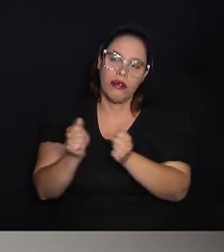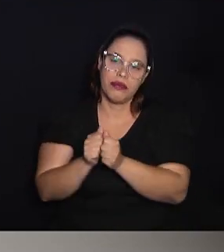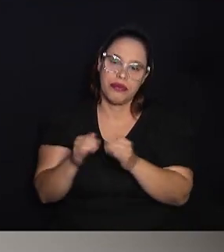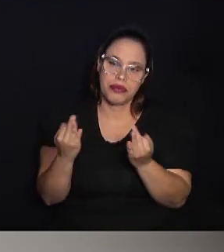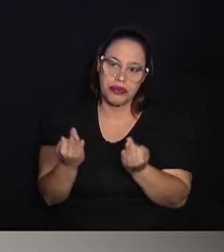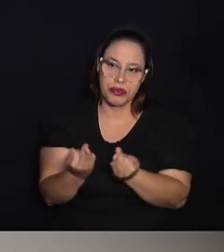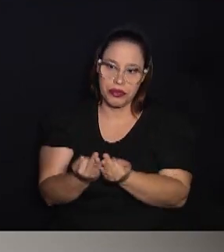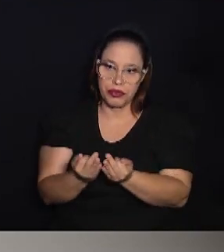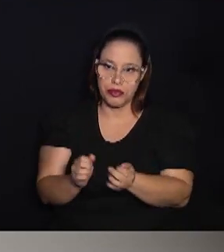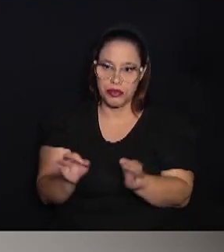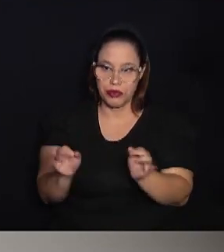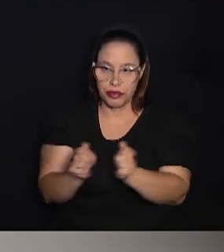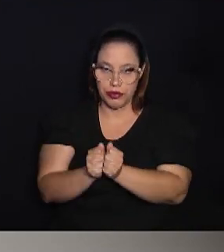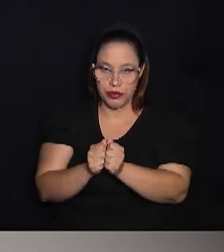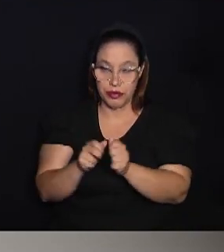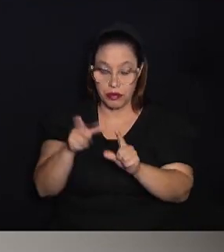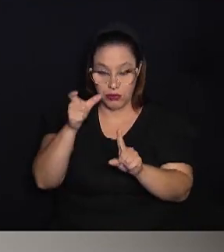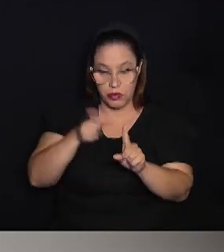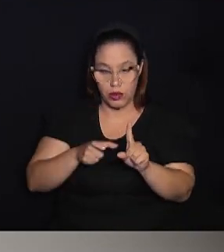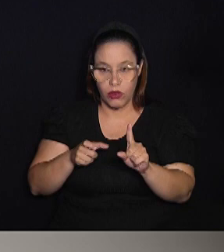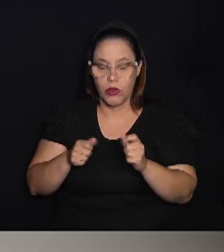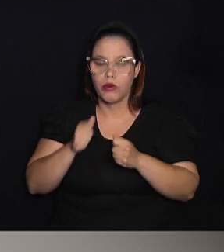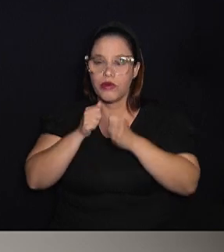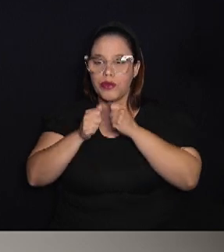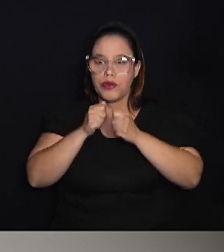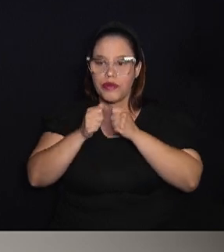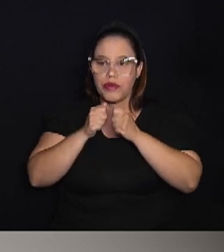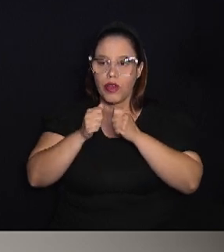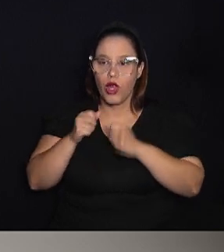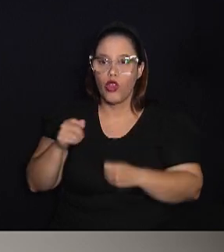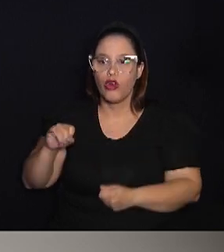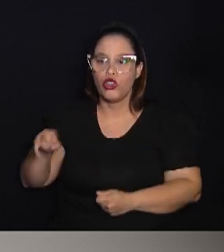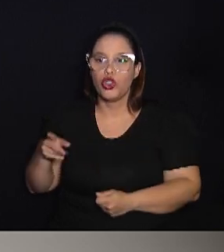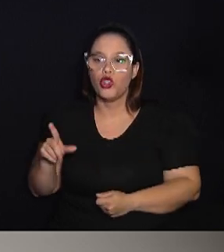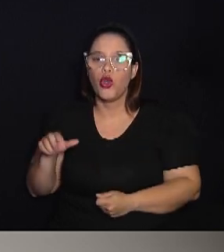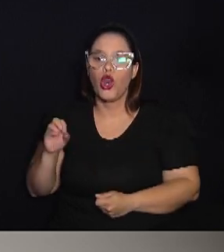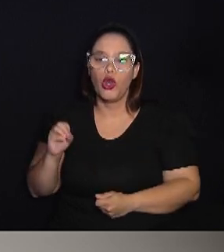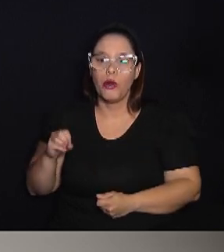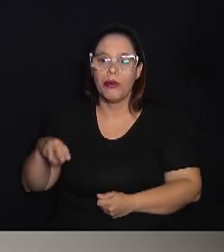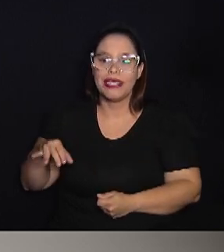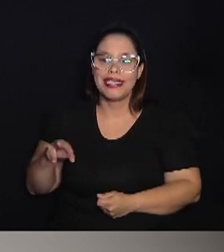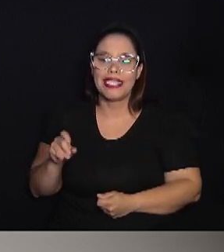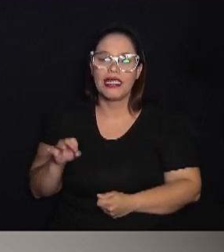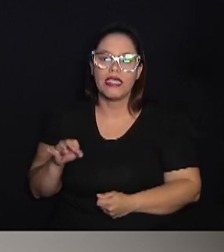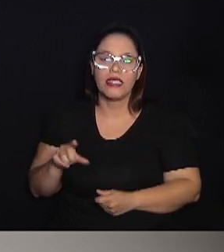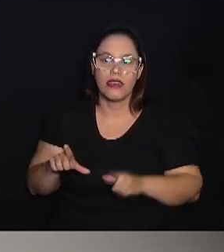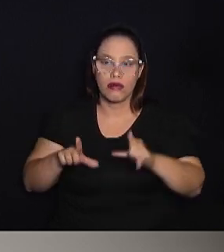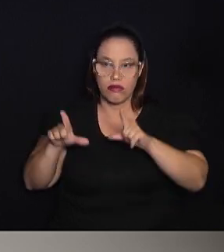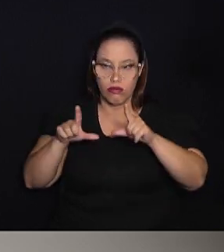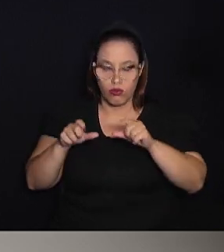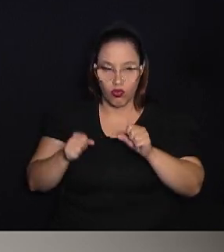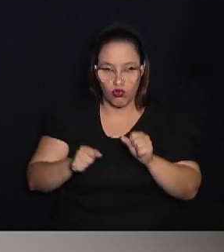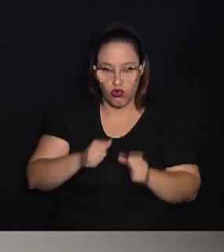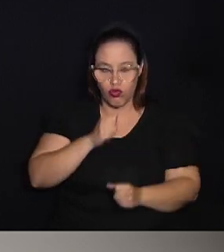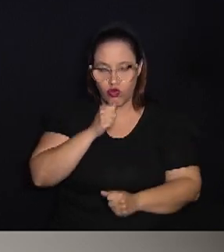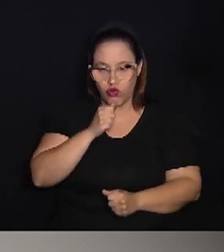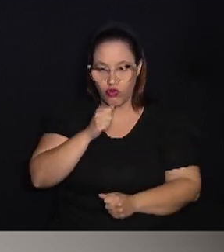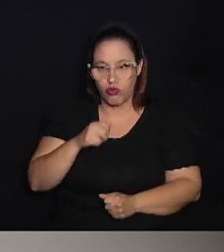de personalidades o jornalista Júlio de Mesquita, fundador do jornal O Estado de São Paulo,